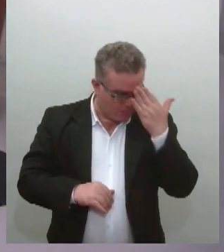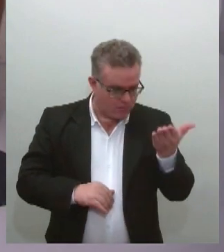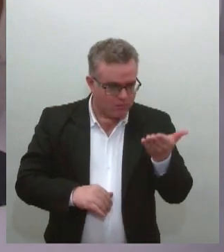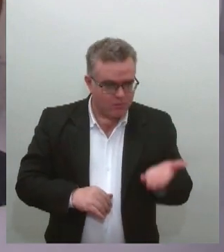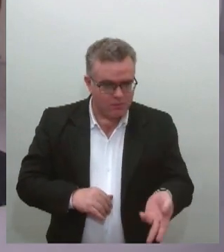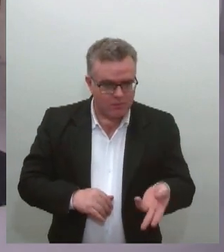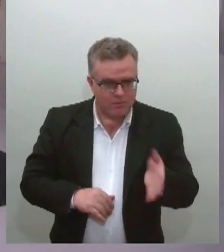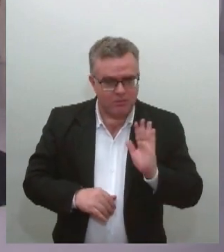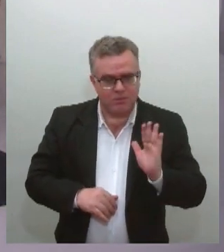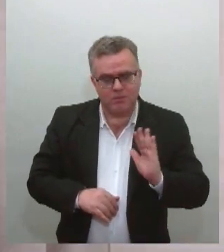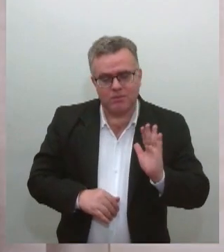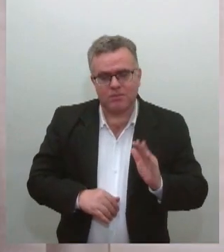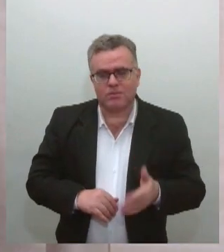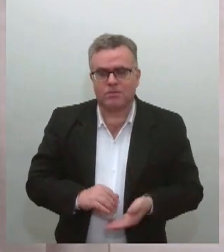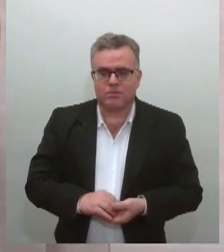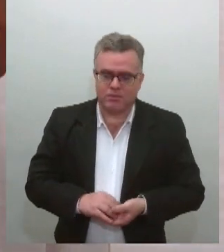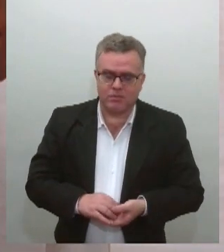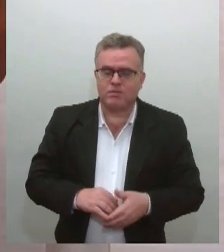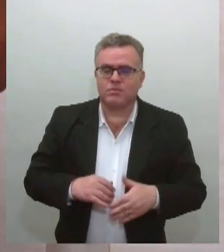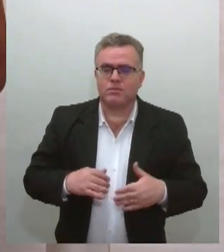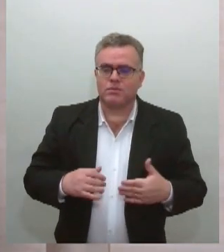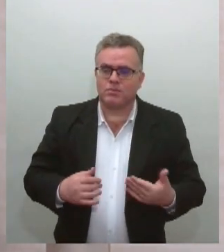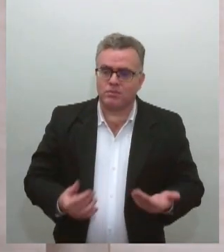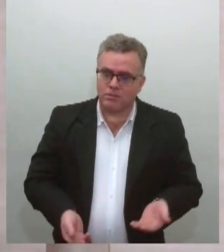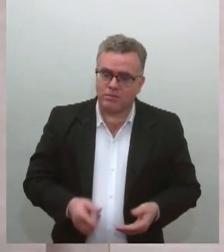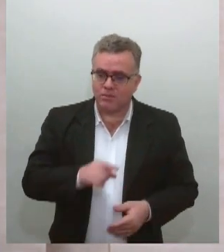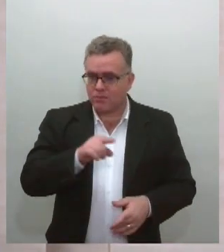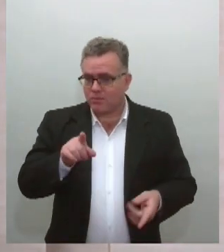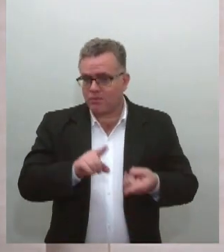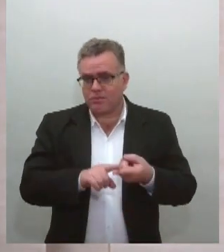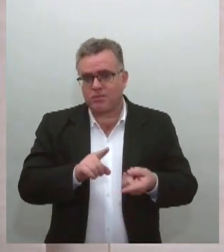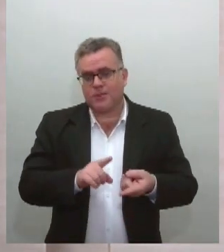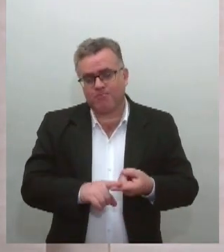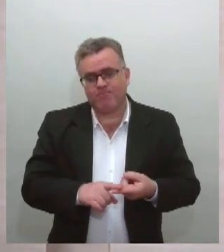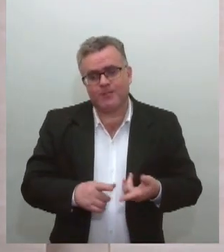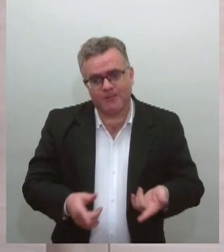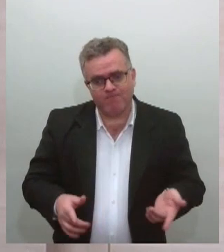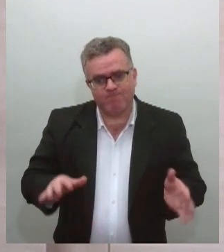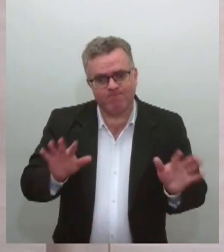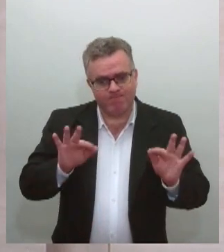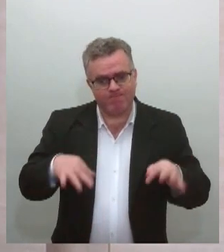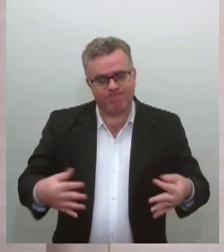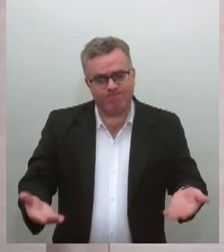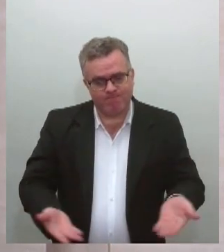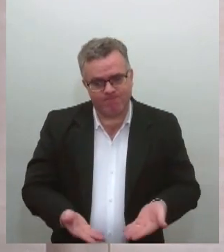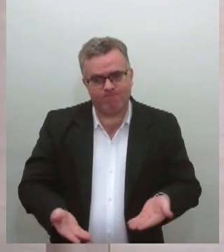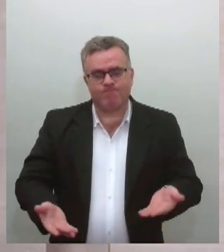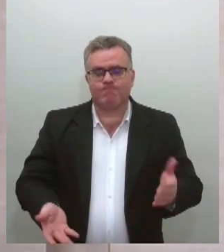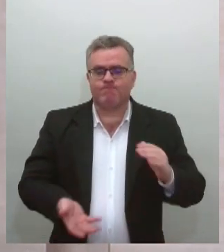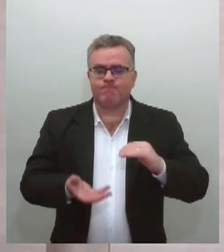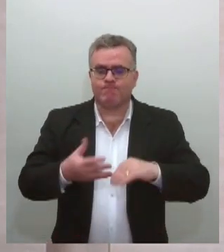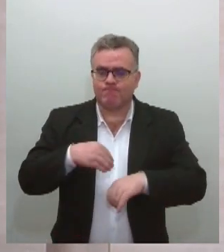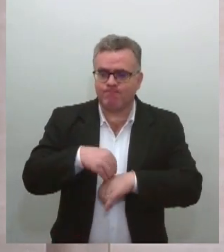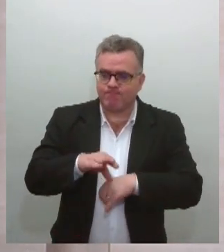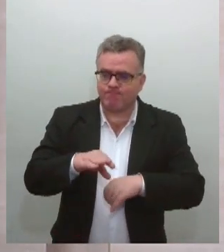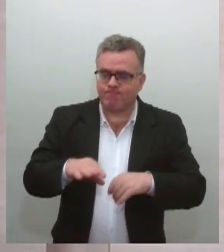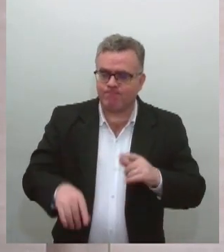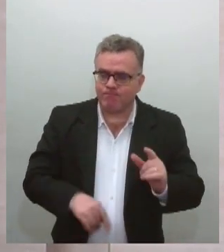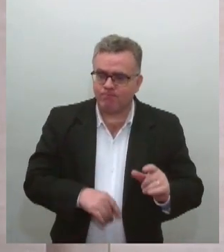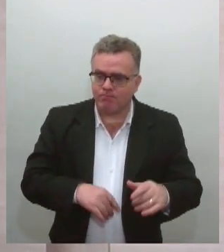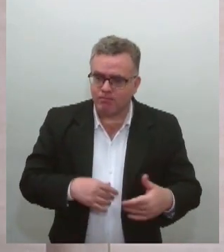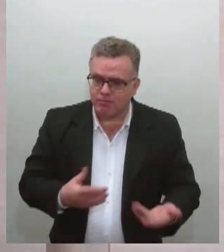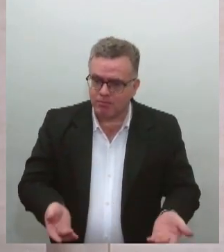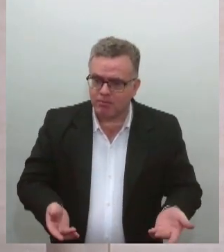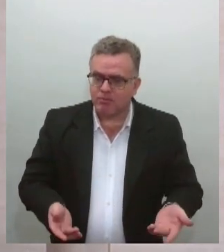próxima. Até. Bom, até a próxima você também, telespectador, telespectadora que acompanhou hoje aqui o programa Congresso em Pauta. A